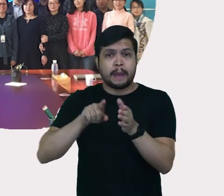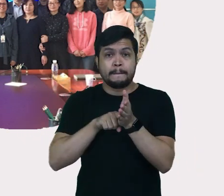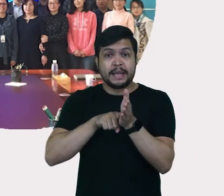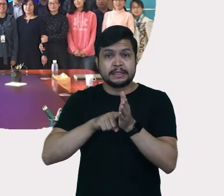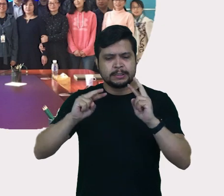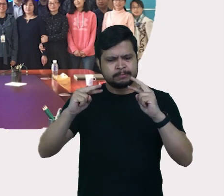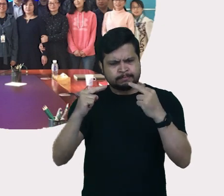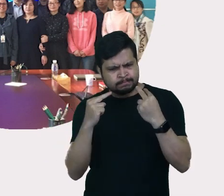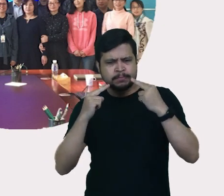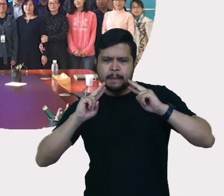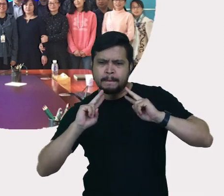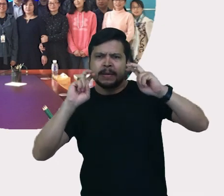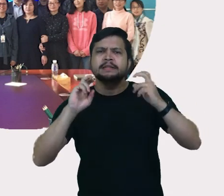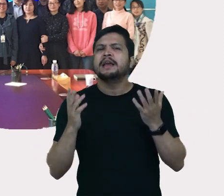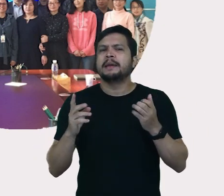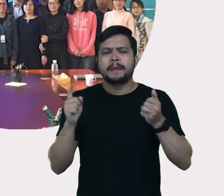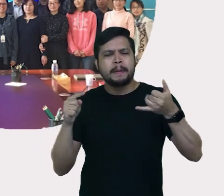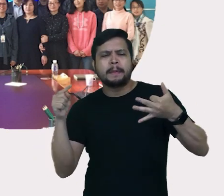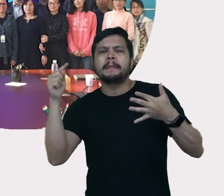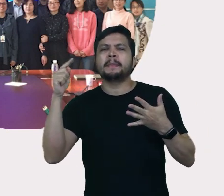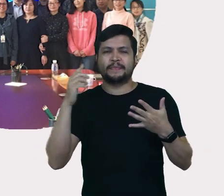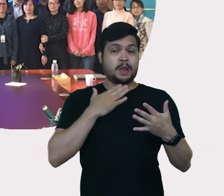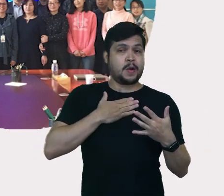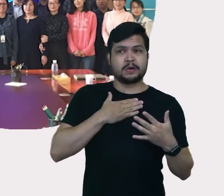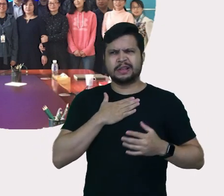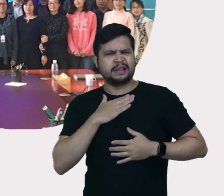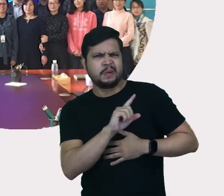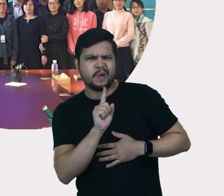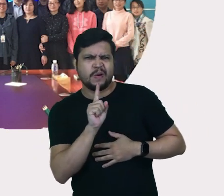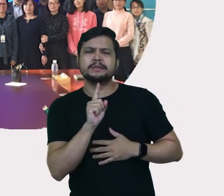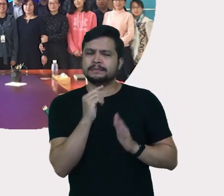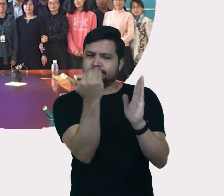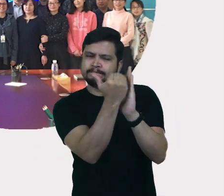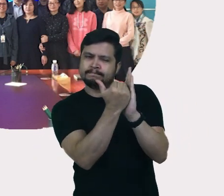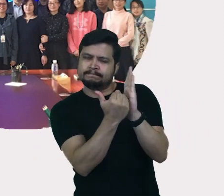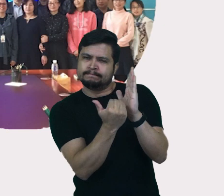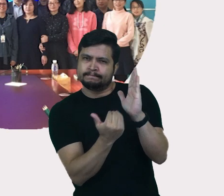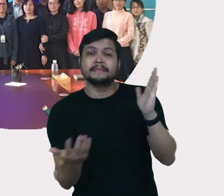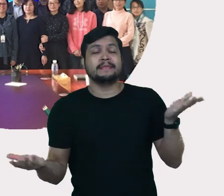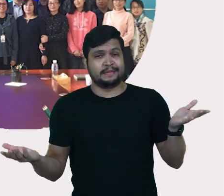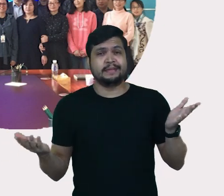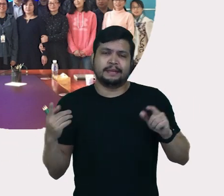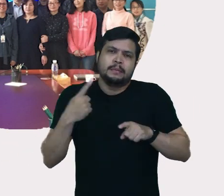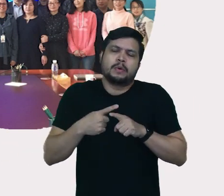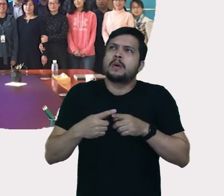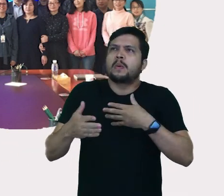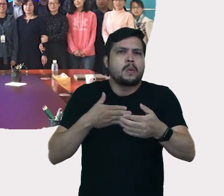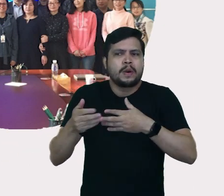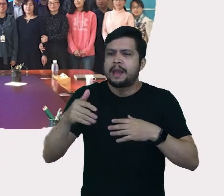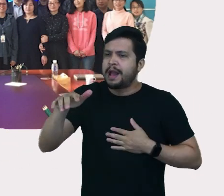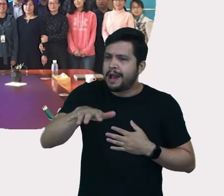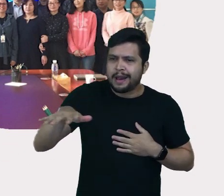vai identificando aquelas áreas que você tem mais afinidade, porque,